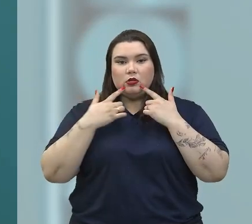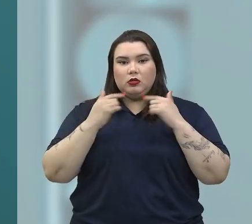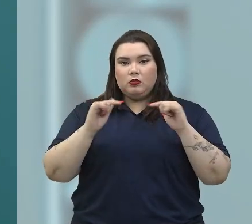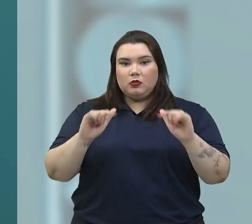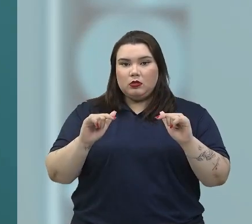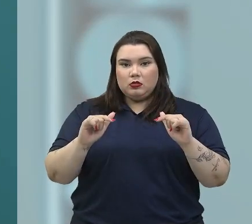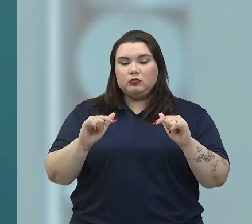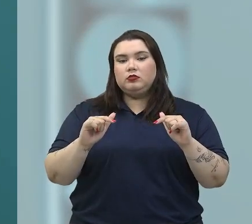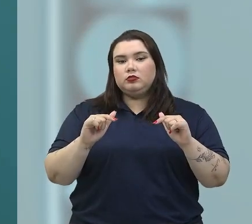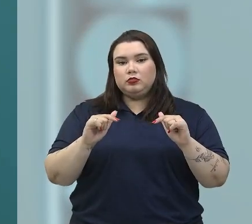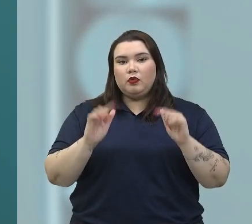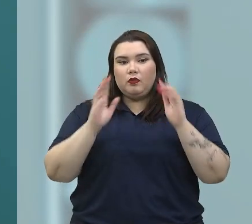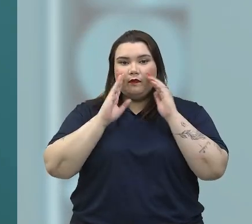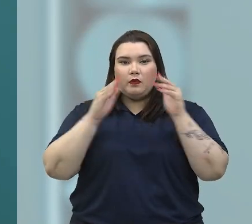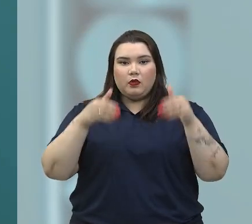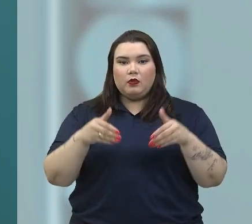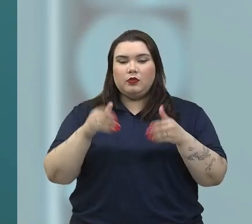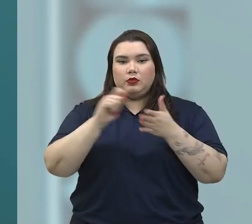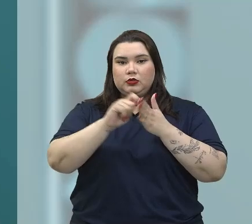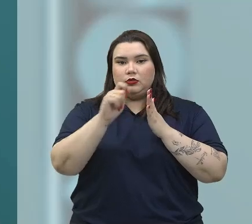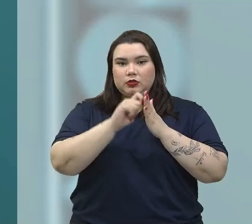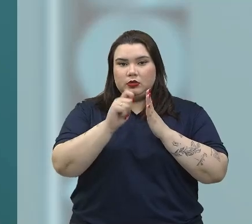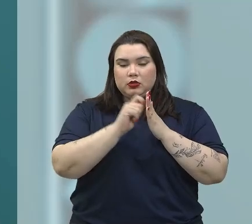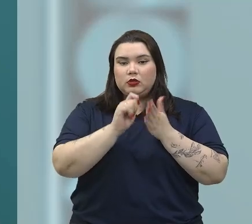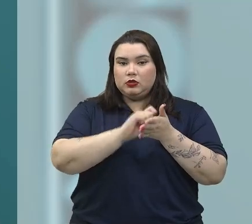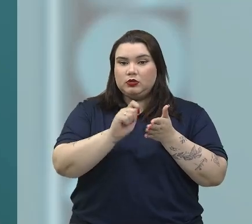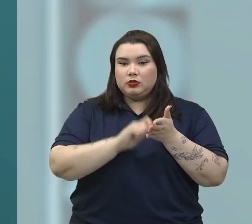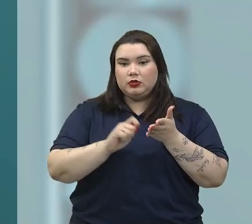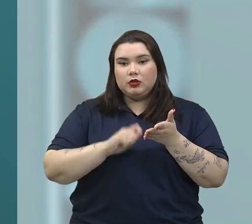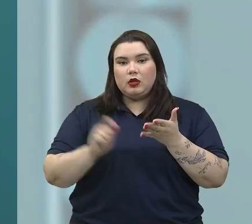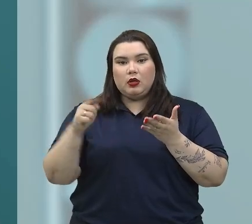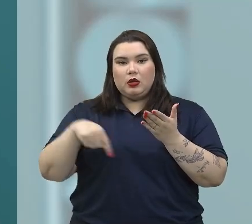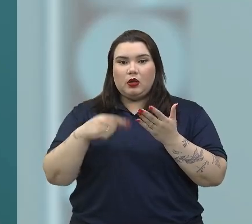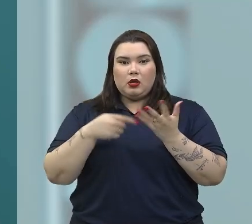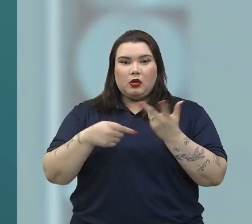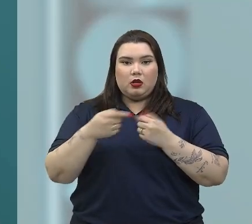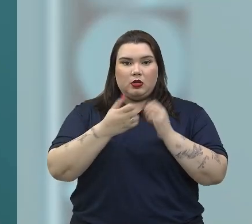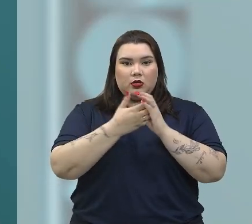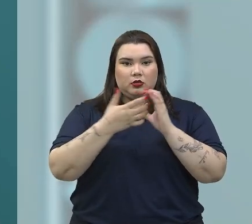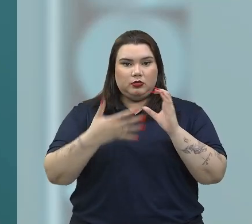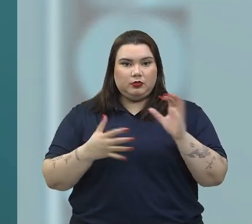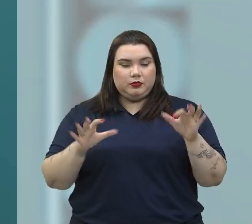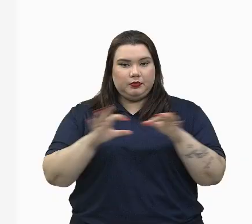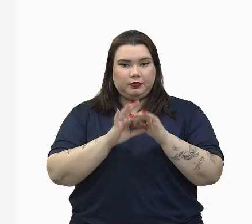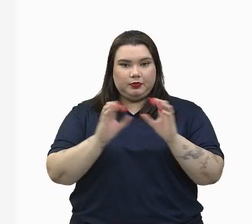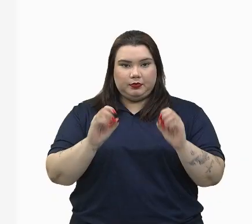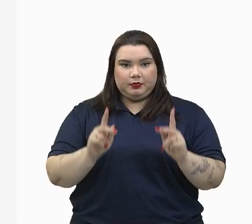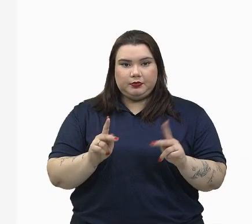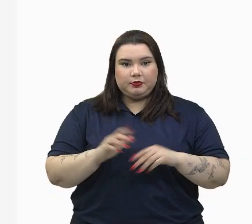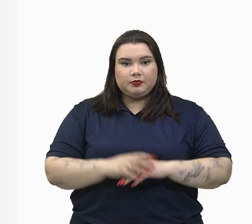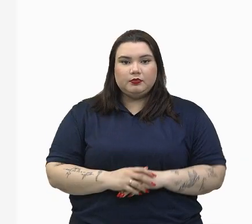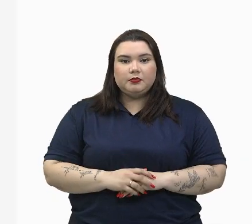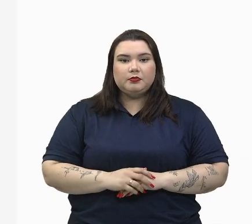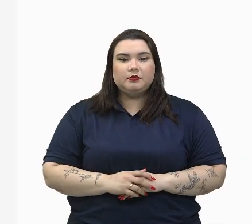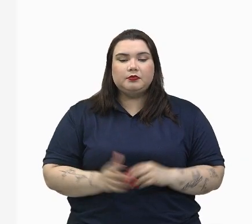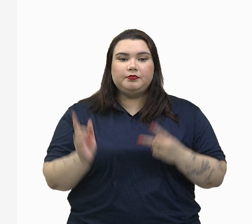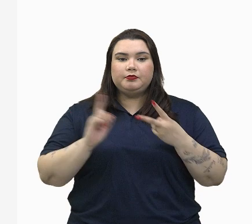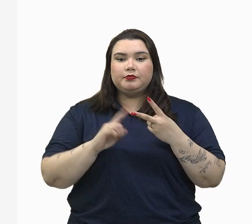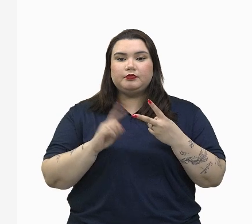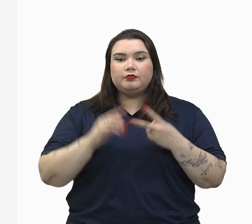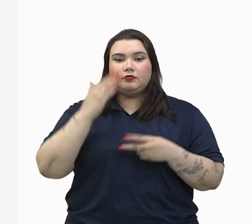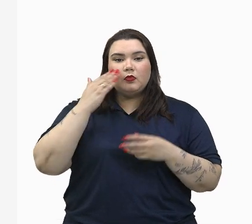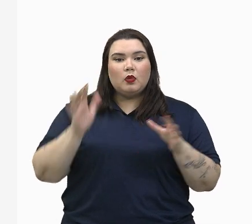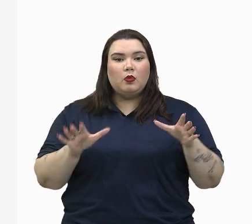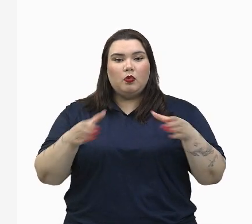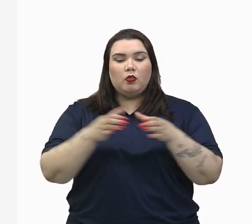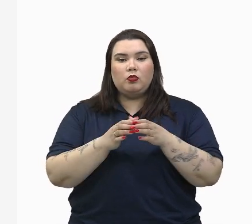linguagem voltada para a escrita, são esses fatores que estão envolvidos, ok? Vamos continuar lá. Nós vamos ter o conjunto